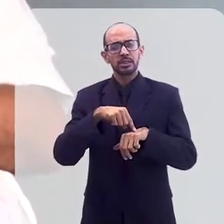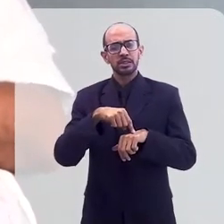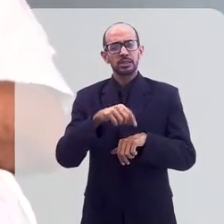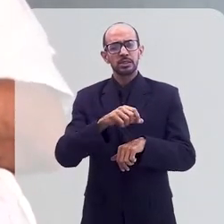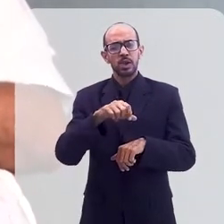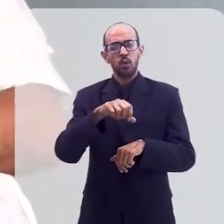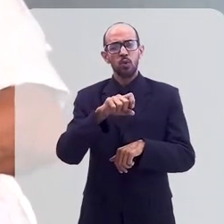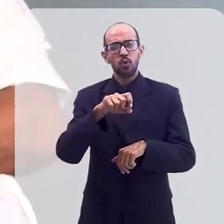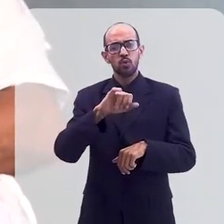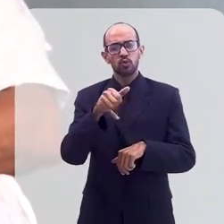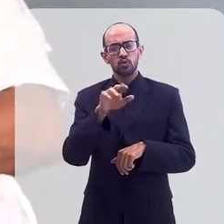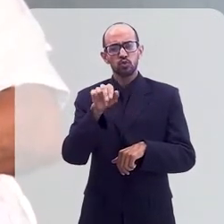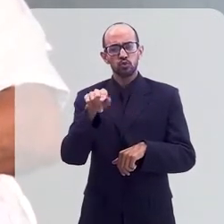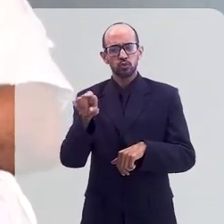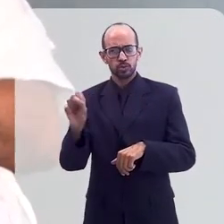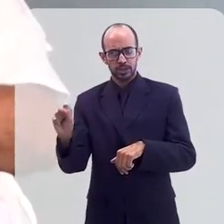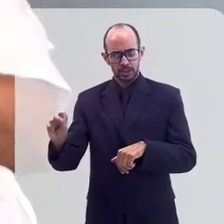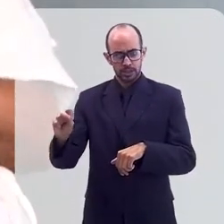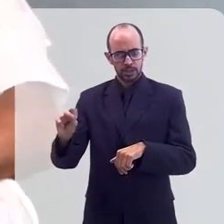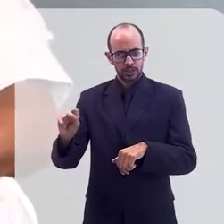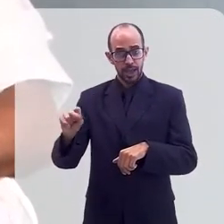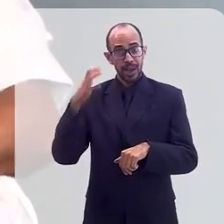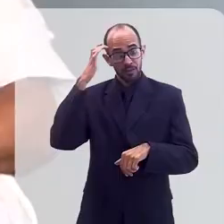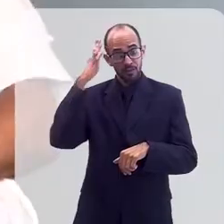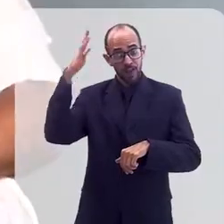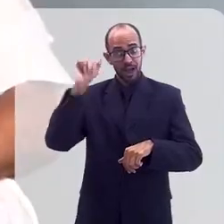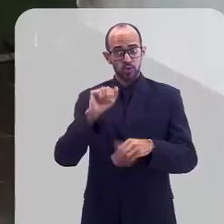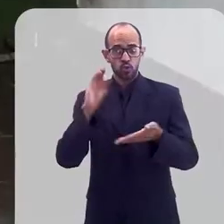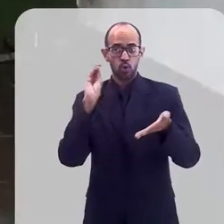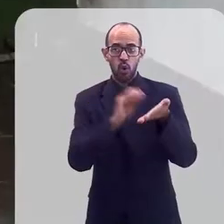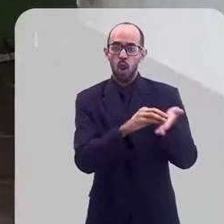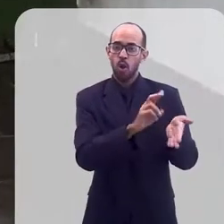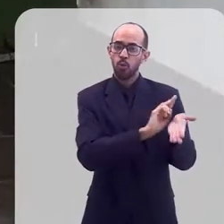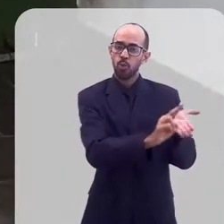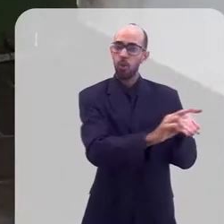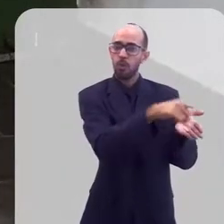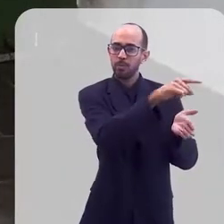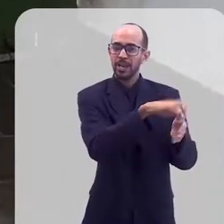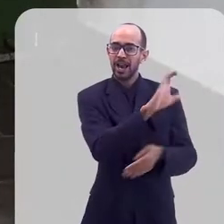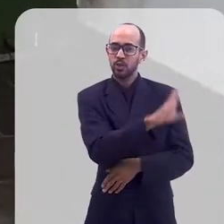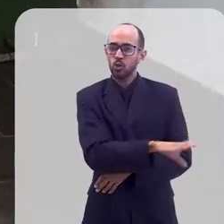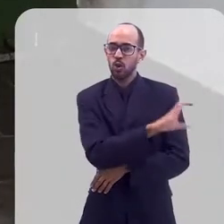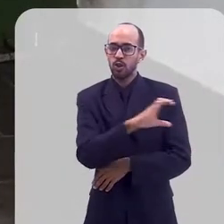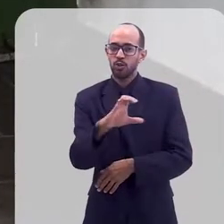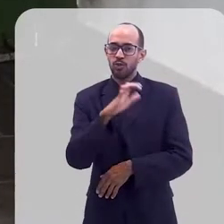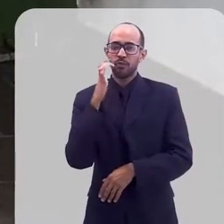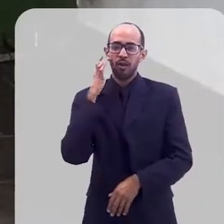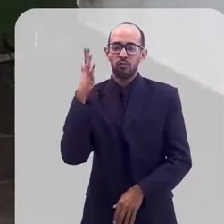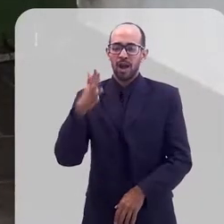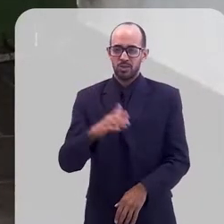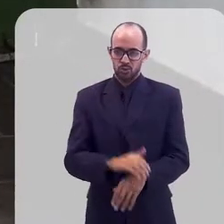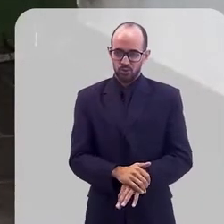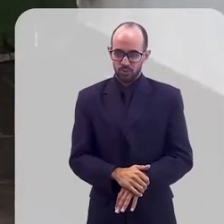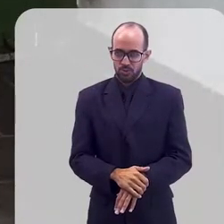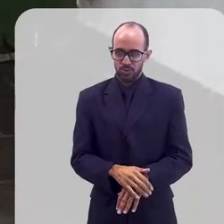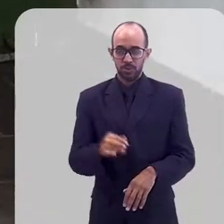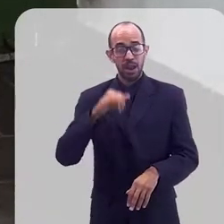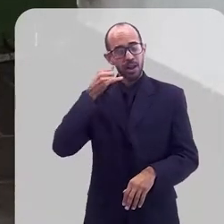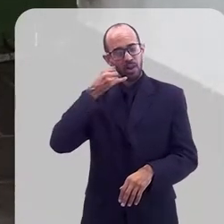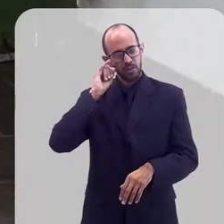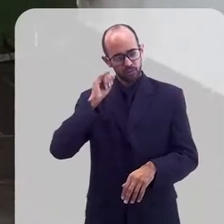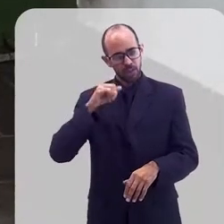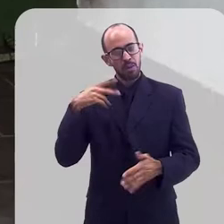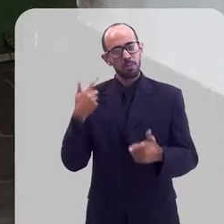na época a polícia batia em cima, era muito mais fácil ter um nome católico, Nossa Senhora, um nome católico, né? Para isso